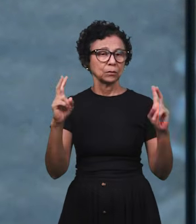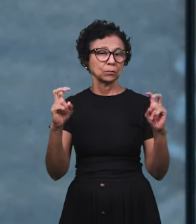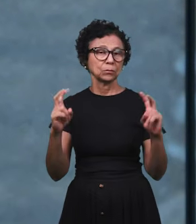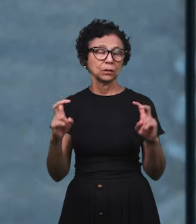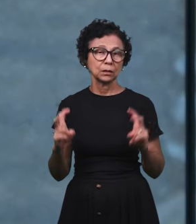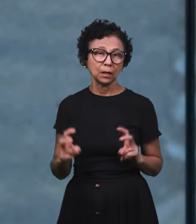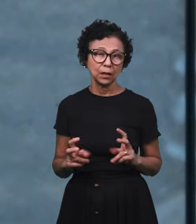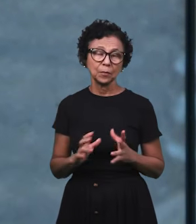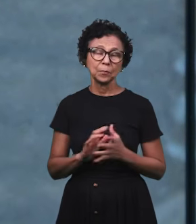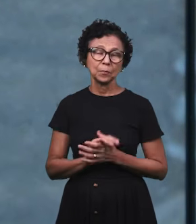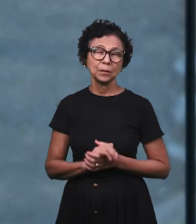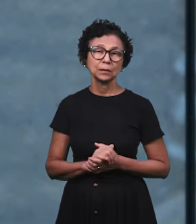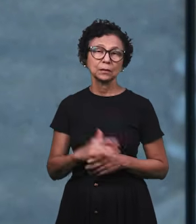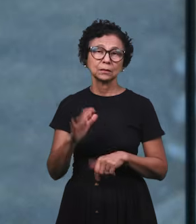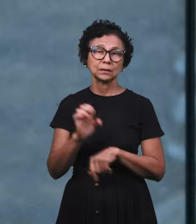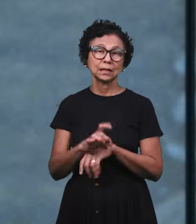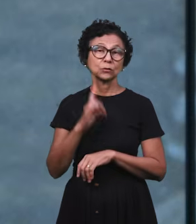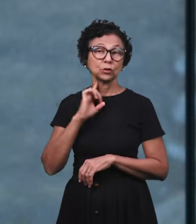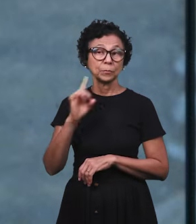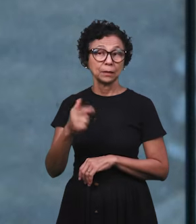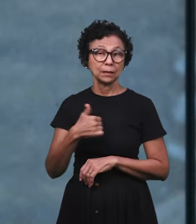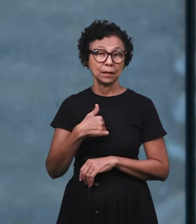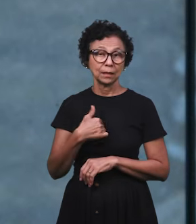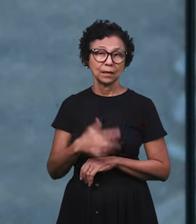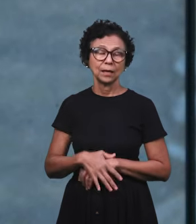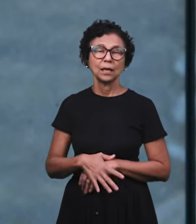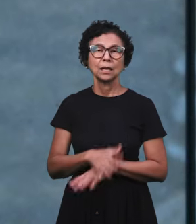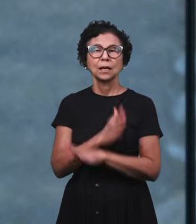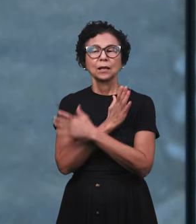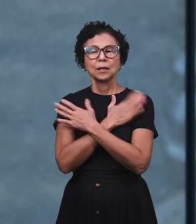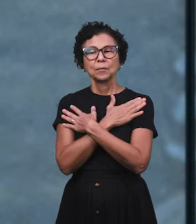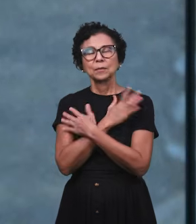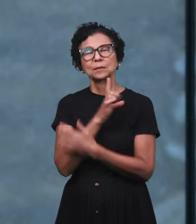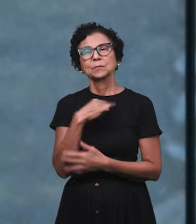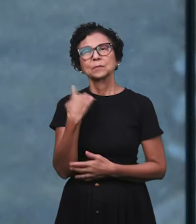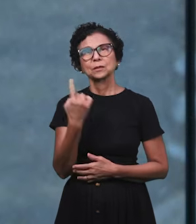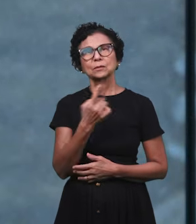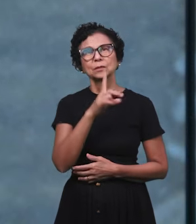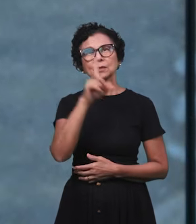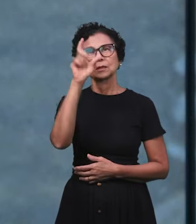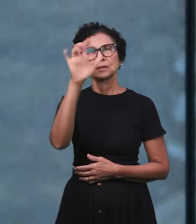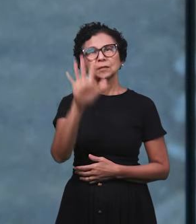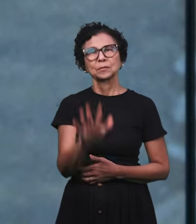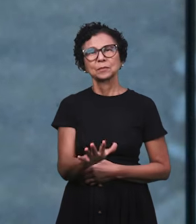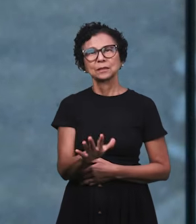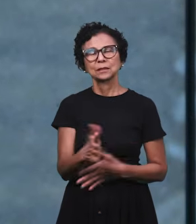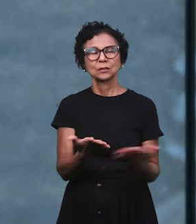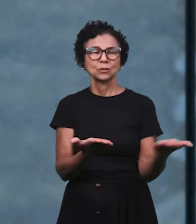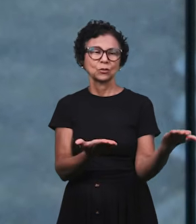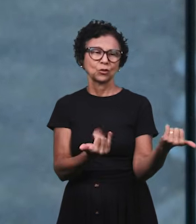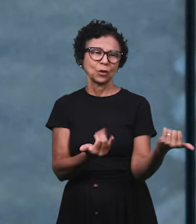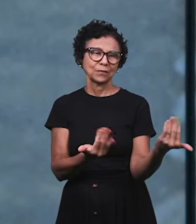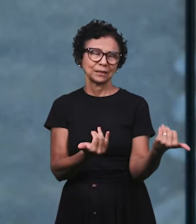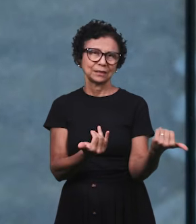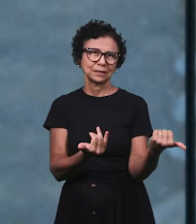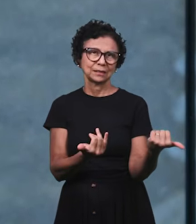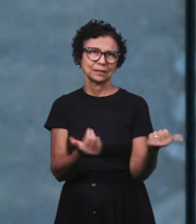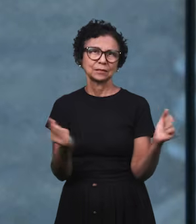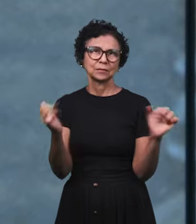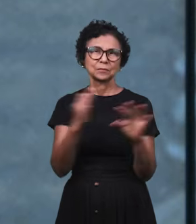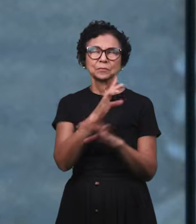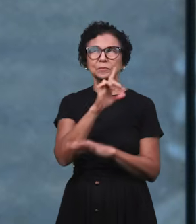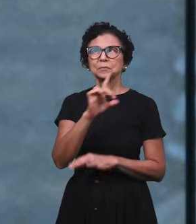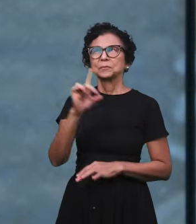Minas Gerais, e manda um abraço para todos nós e diz assim: Deus abençoe os jovens. Então, glória a Deus, obrigado, Miriam, por